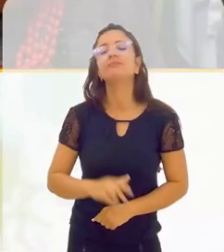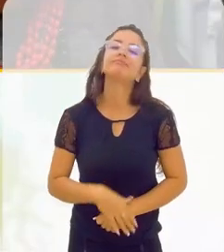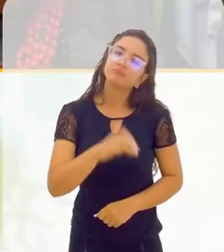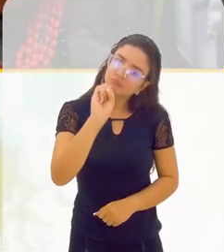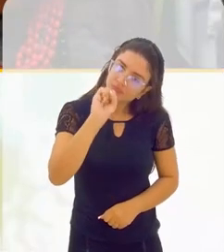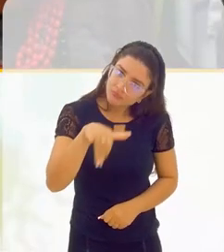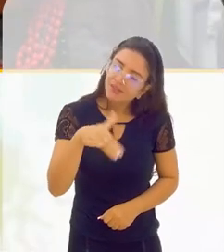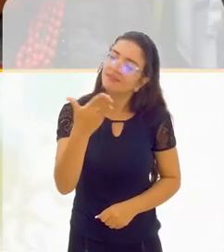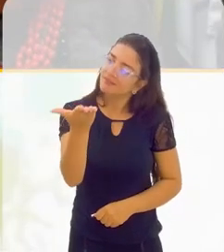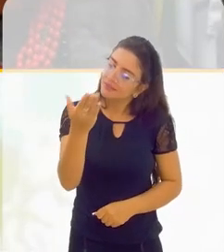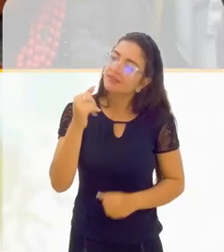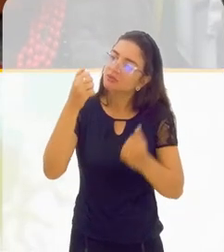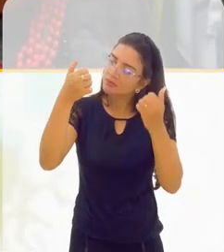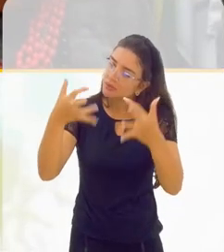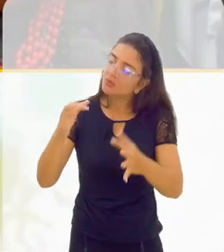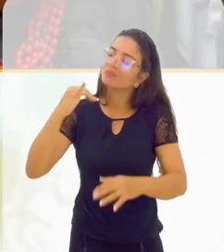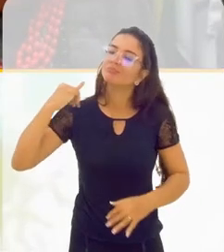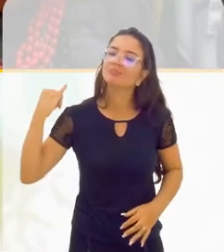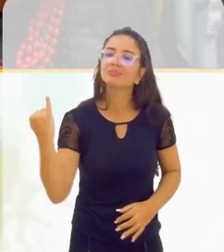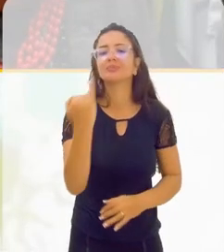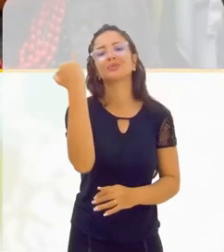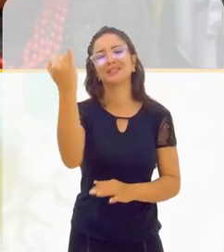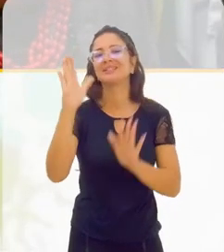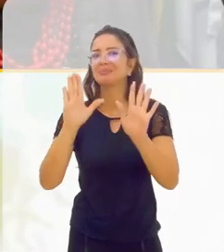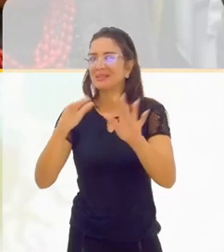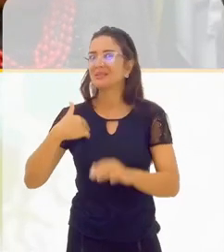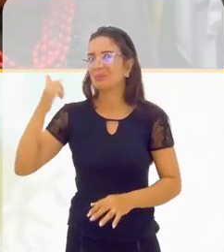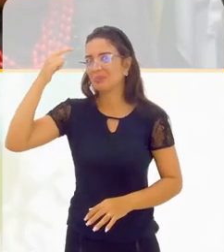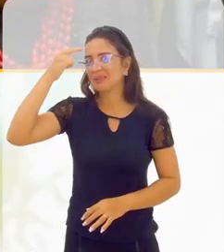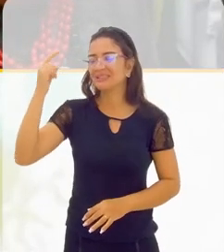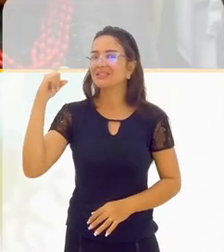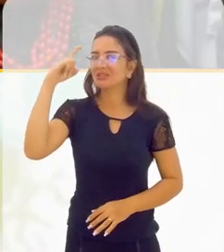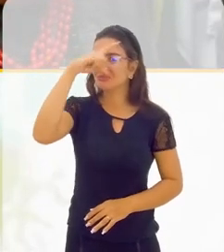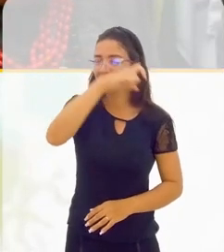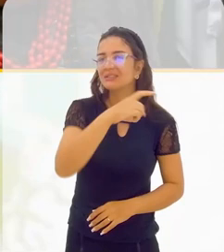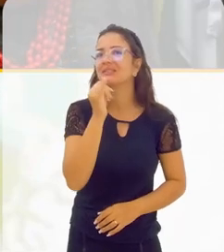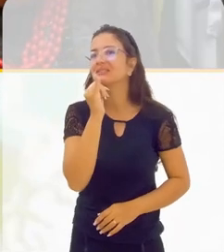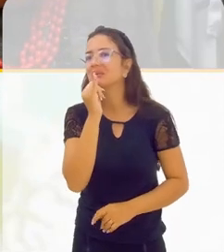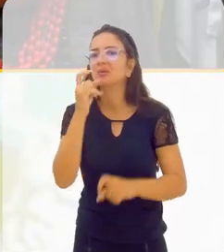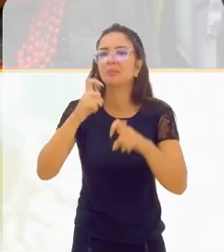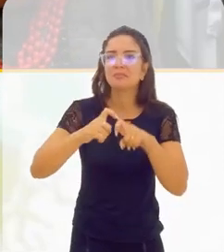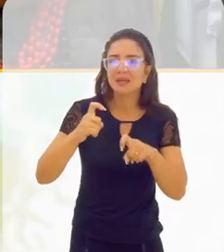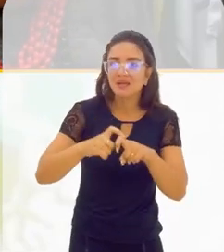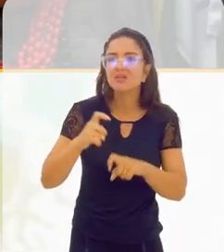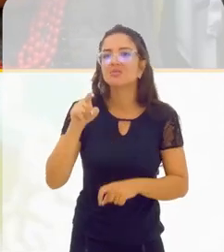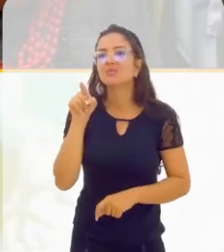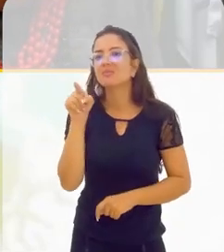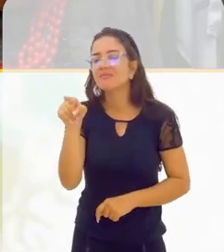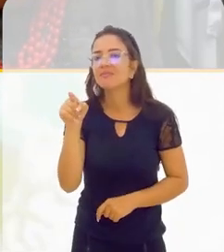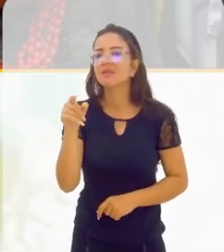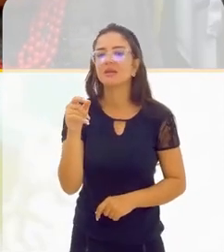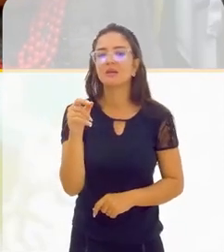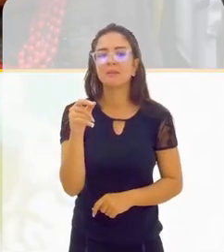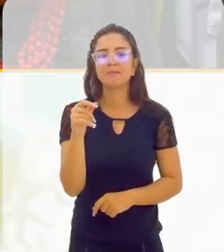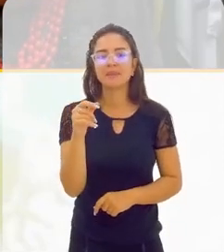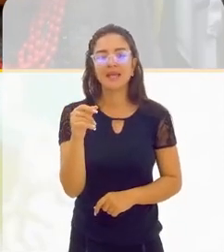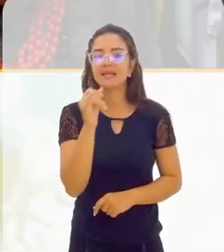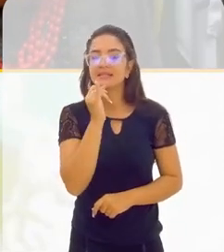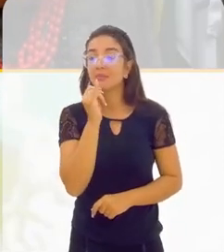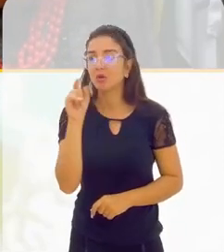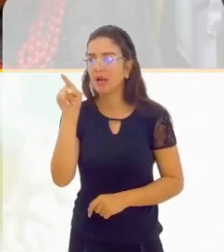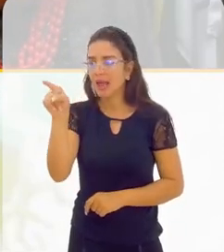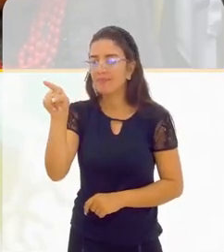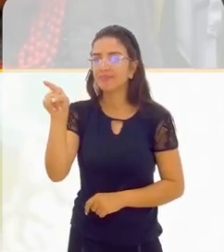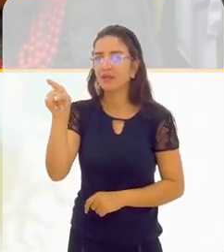sim Irene é muito importante e deve ser muito difícil acredito para o médico quando ele recebe uma